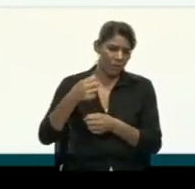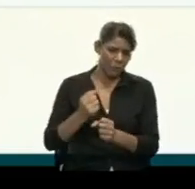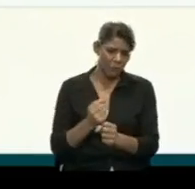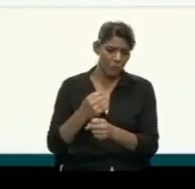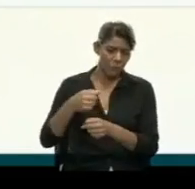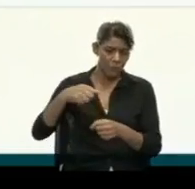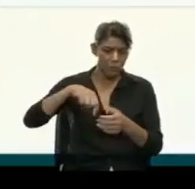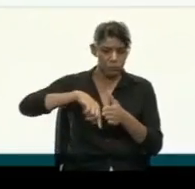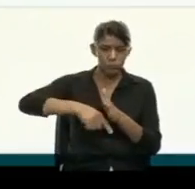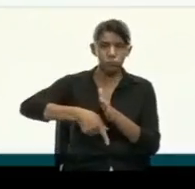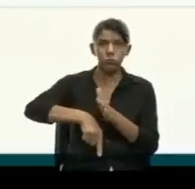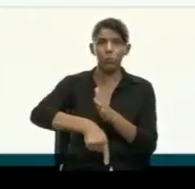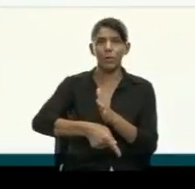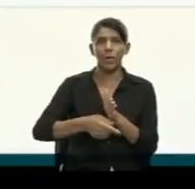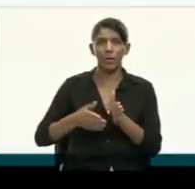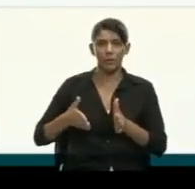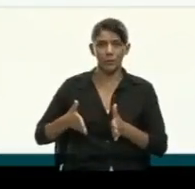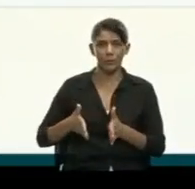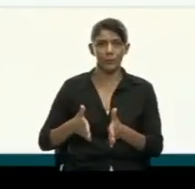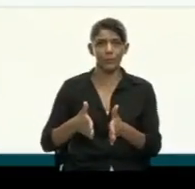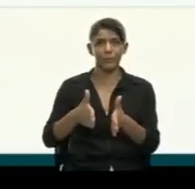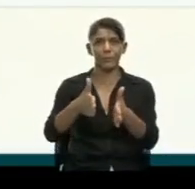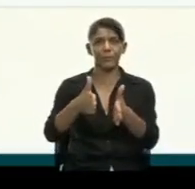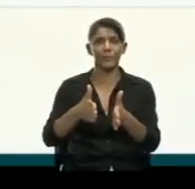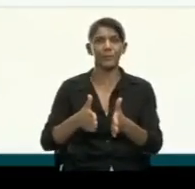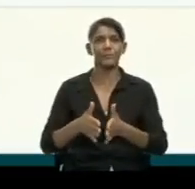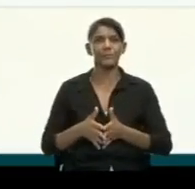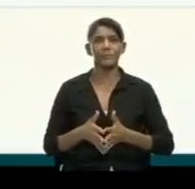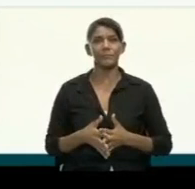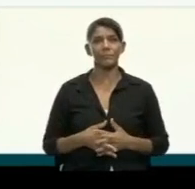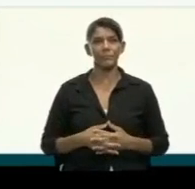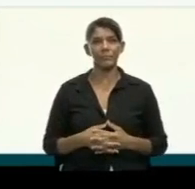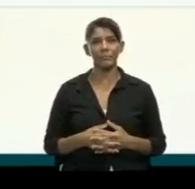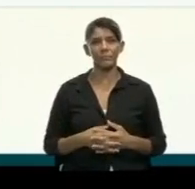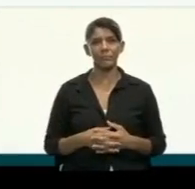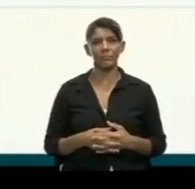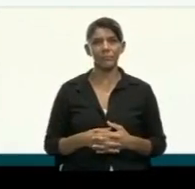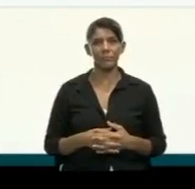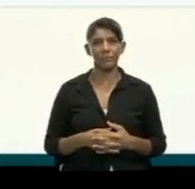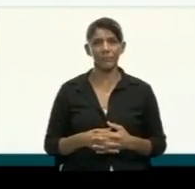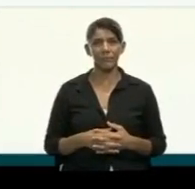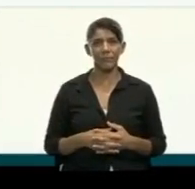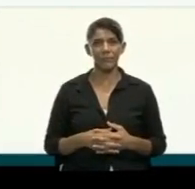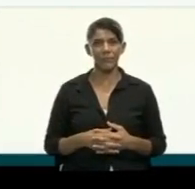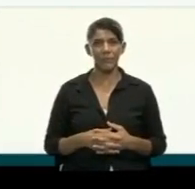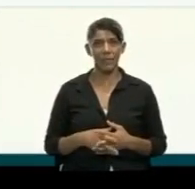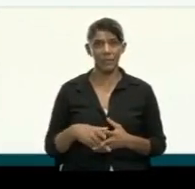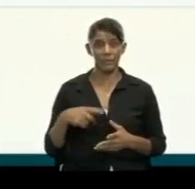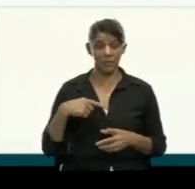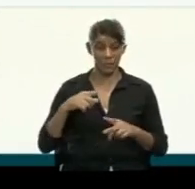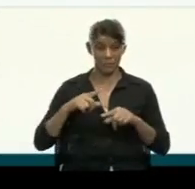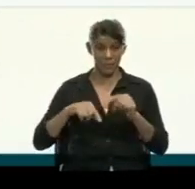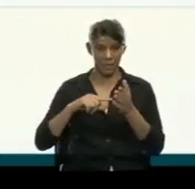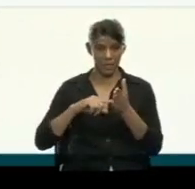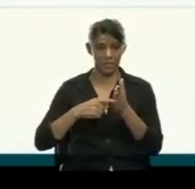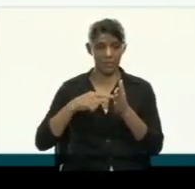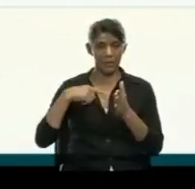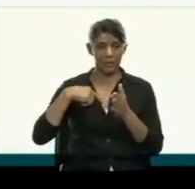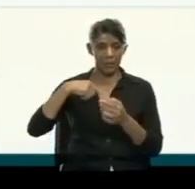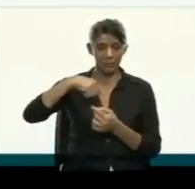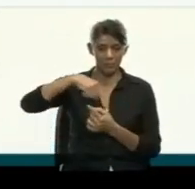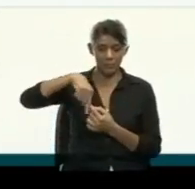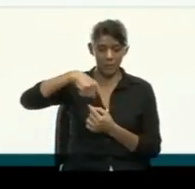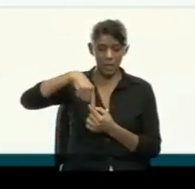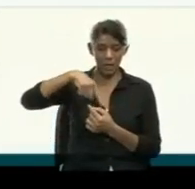é aquele equipamento onde ele tem tipo um saca-rolhas assim, certo? E você